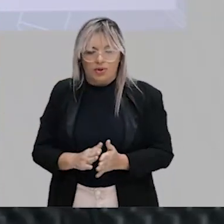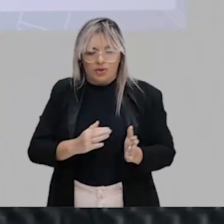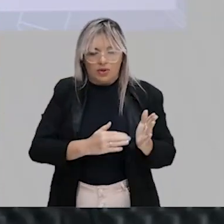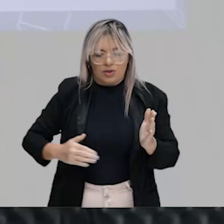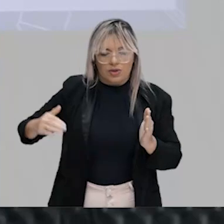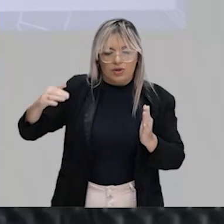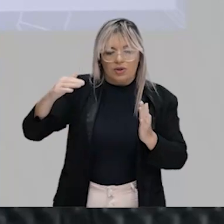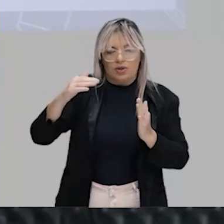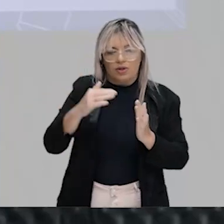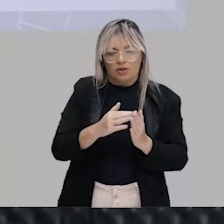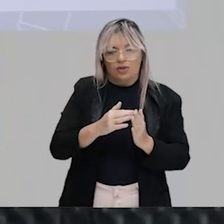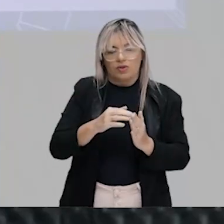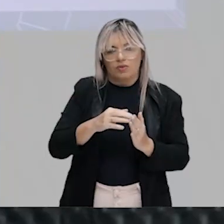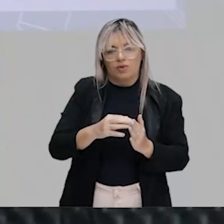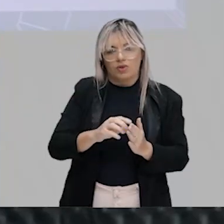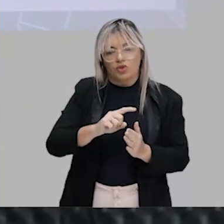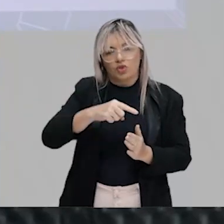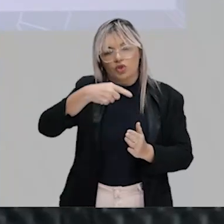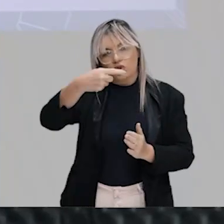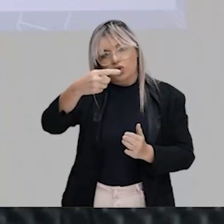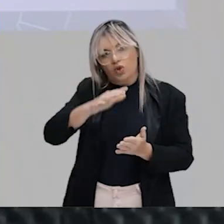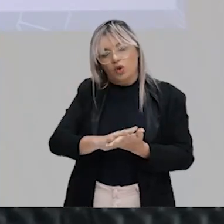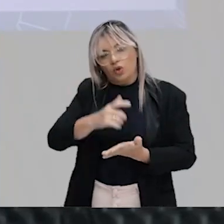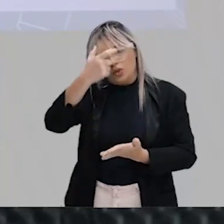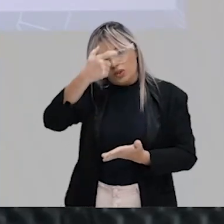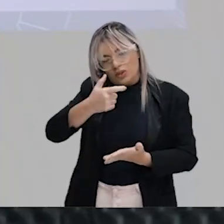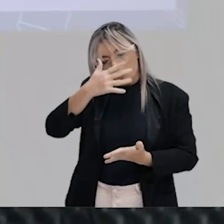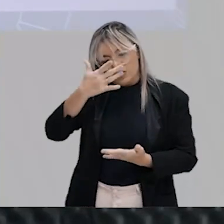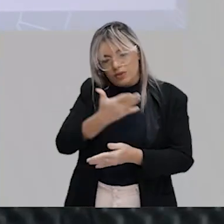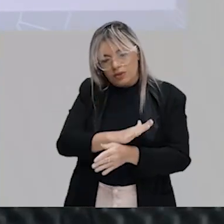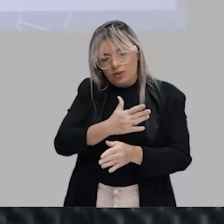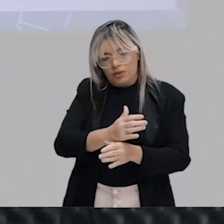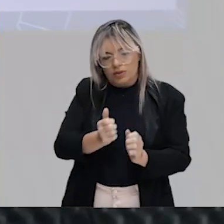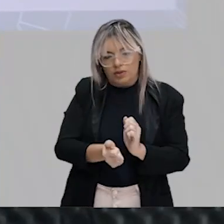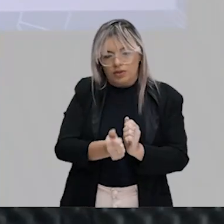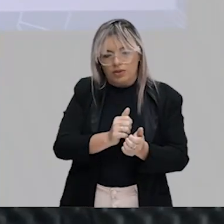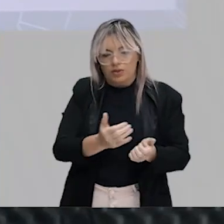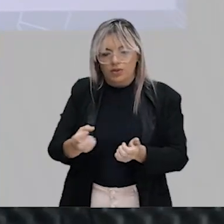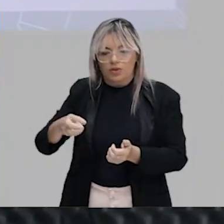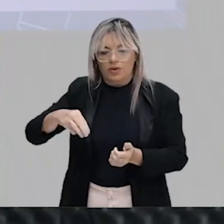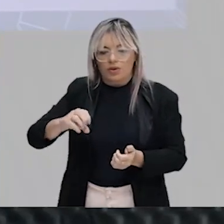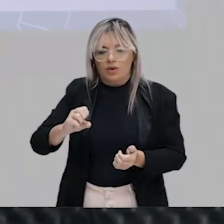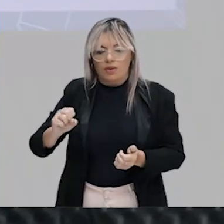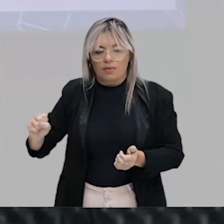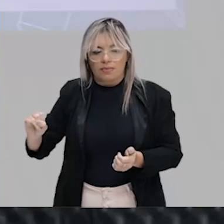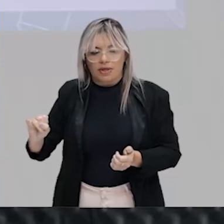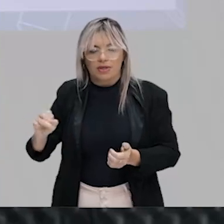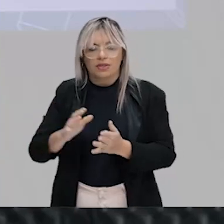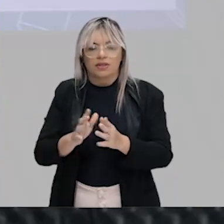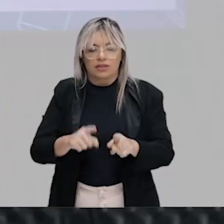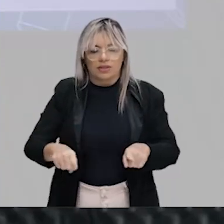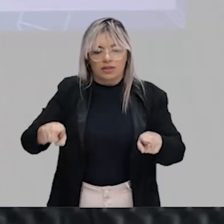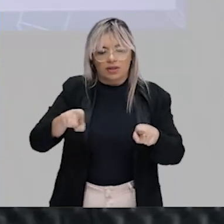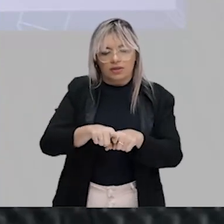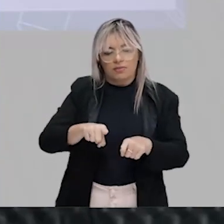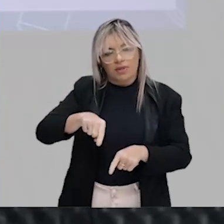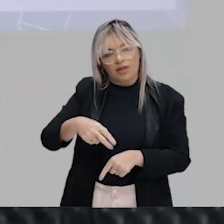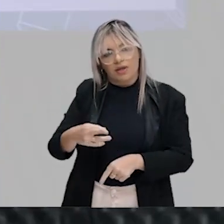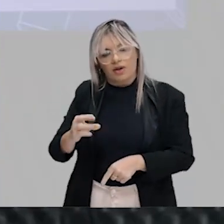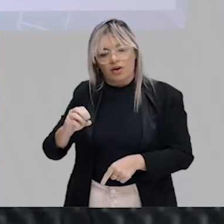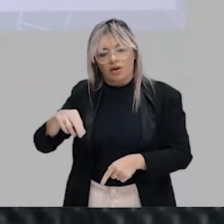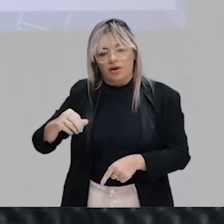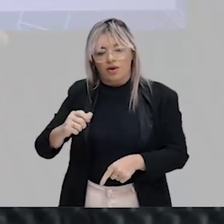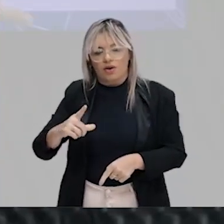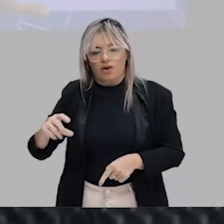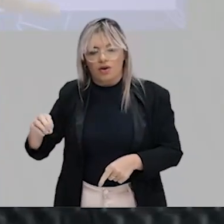6 vezes melhor do mundo, Cristiano Ronaldo, que são 2 astros do futebol. Então percebam que Conor